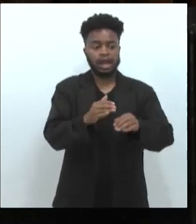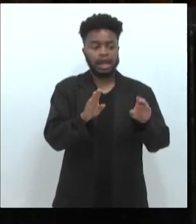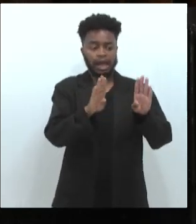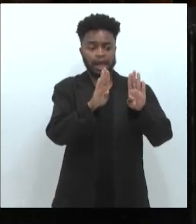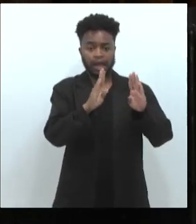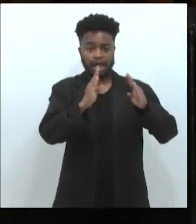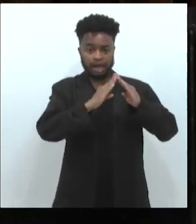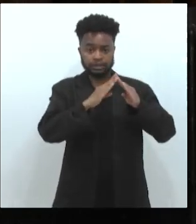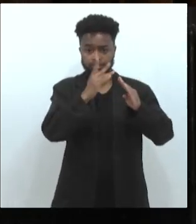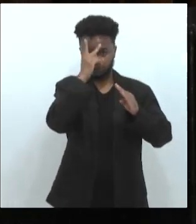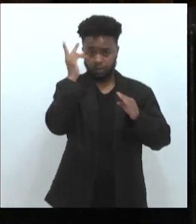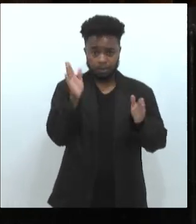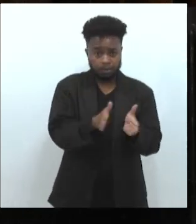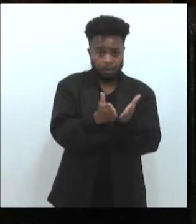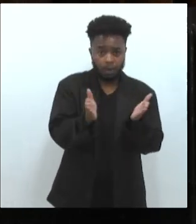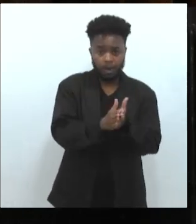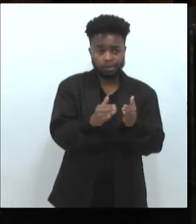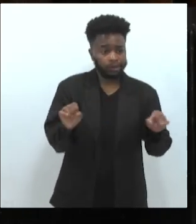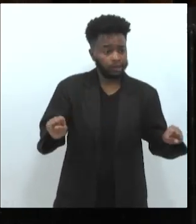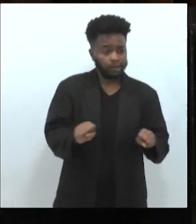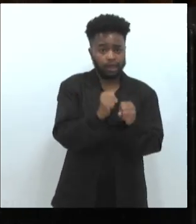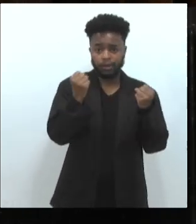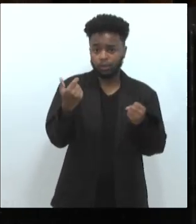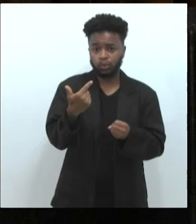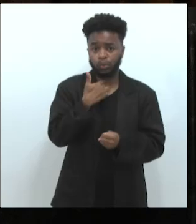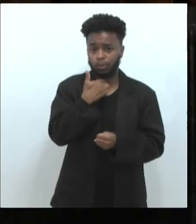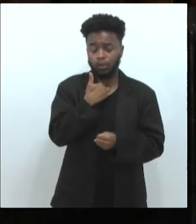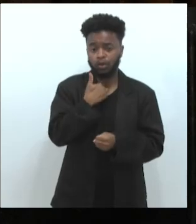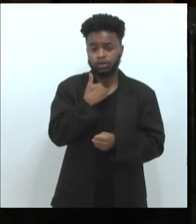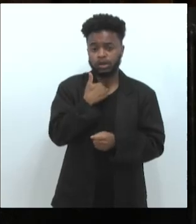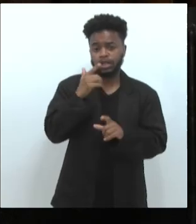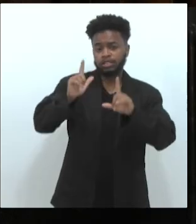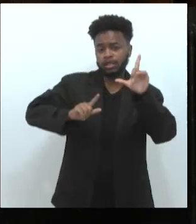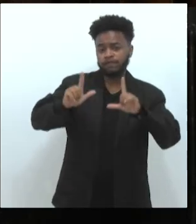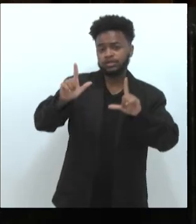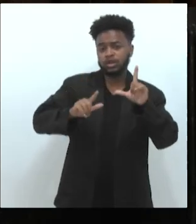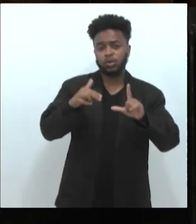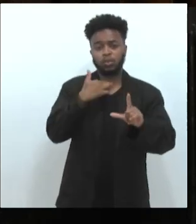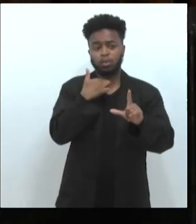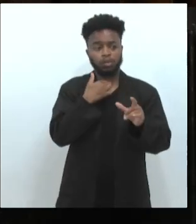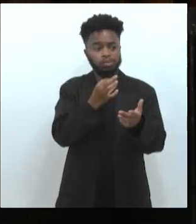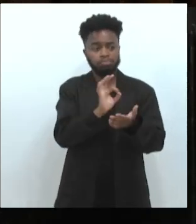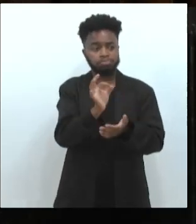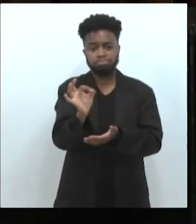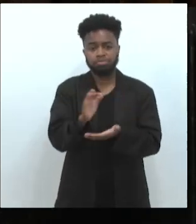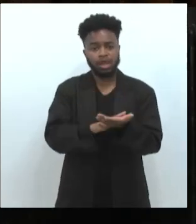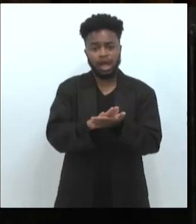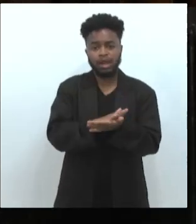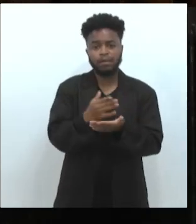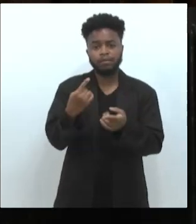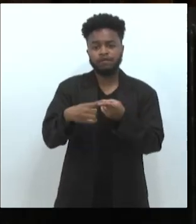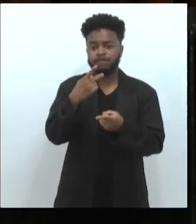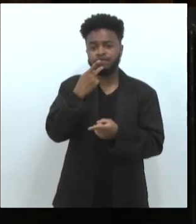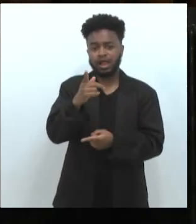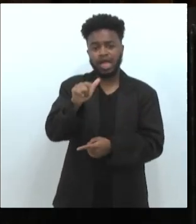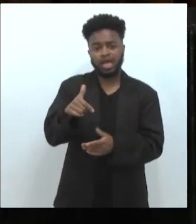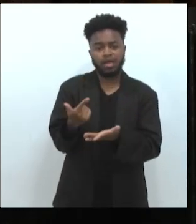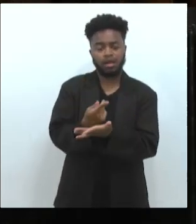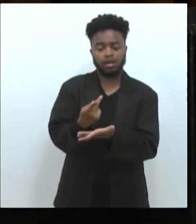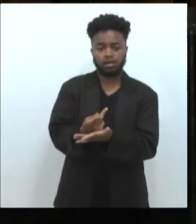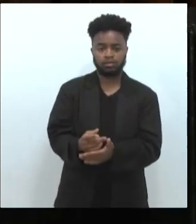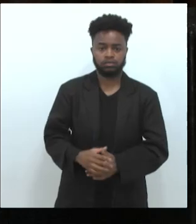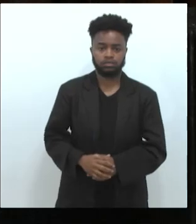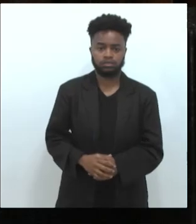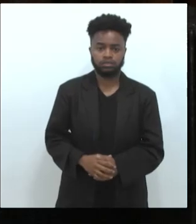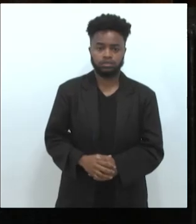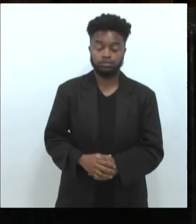o pobre não pode ter uma televisão, não pode ter uma vitrolinha, porque senão aquilo é desvio de conduta. E